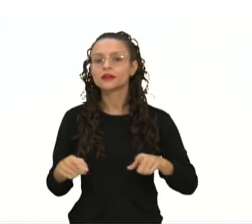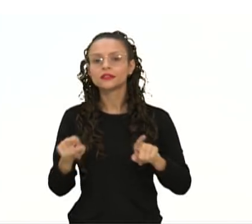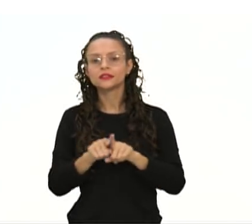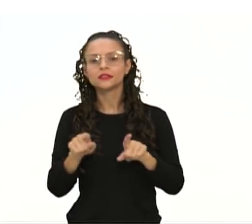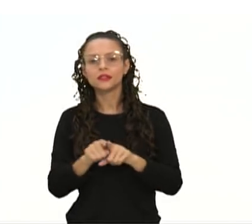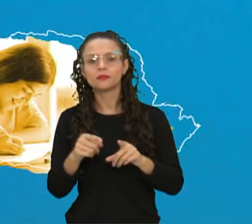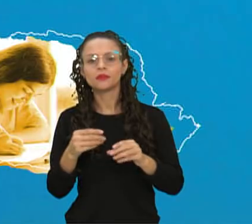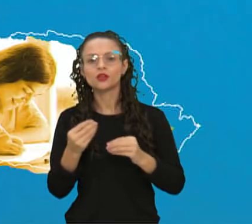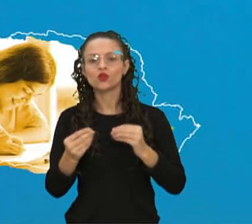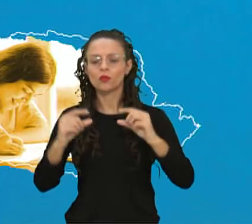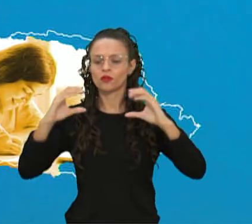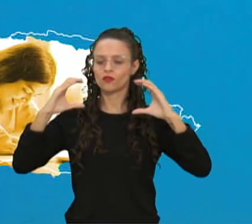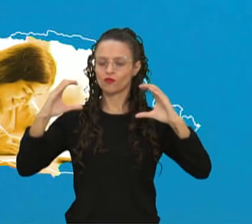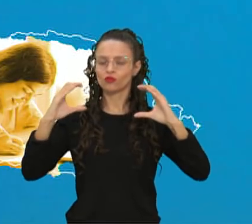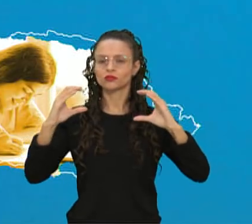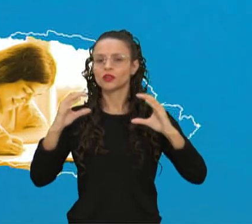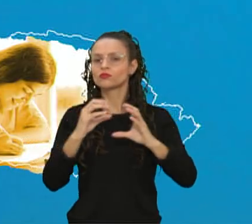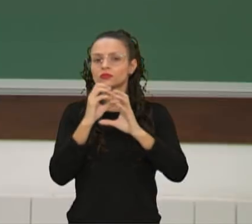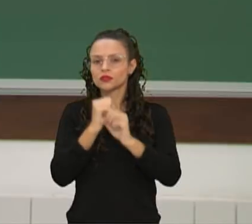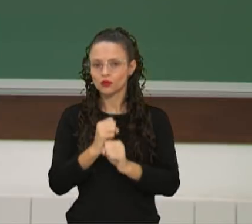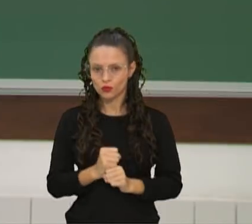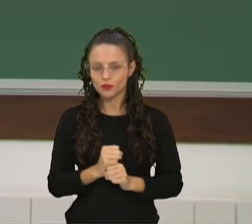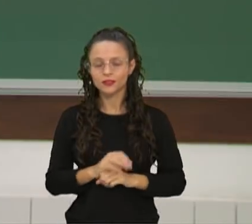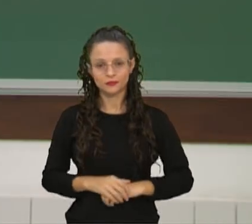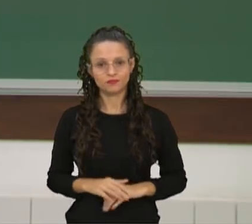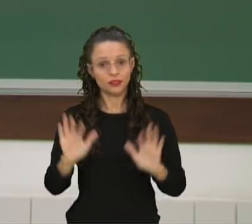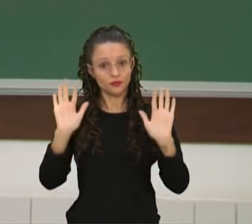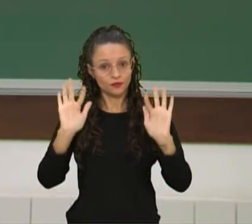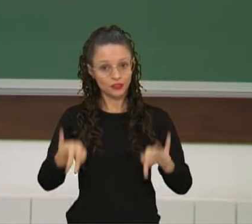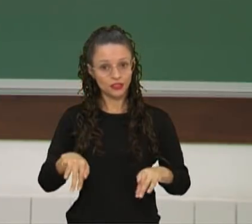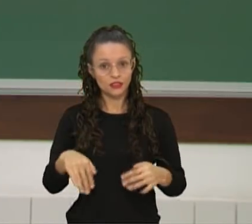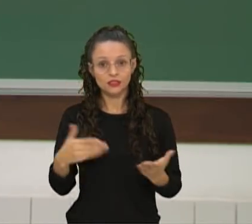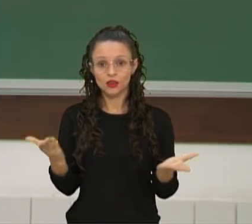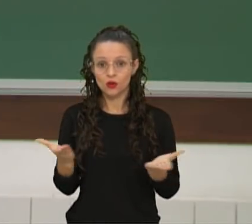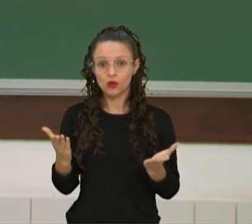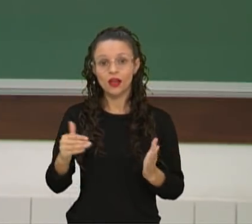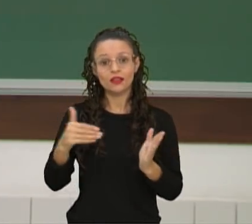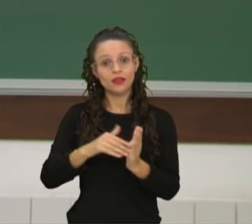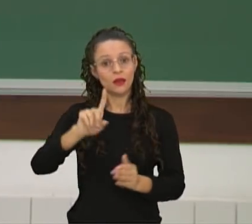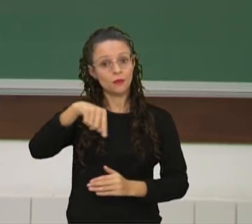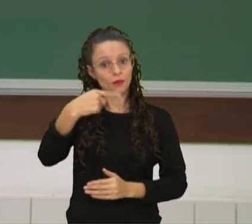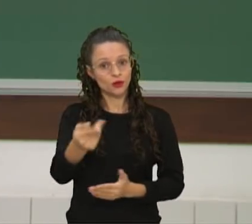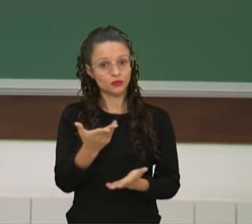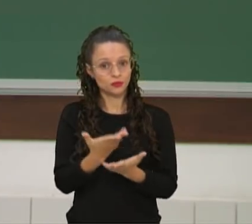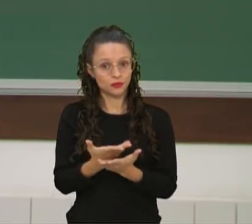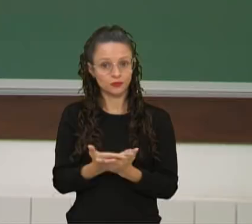e o valor de uma função. Beleza? Finalizamos, então, essa aula por agora e até a próxima.